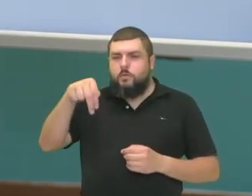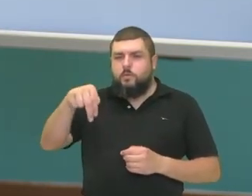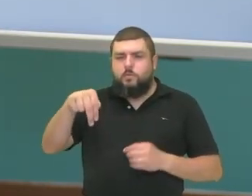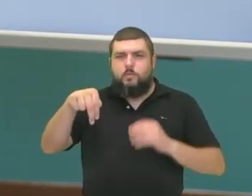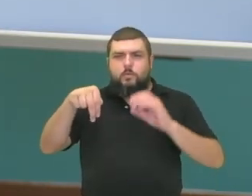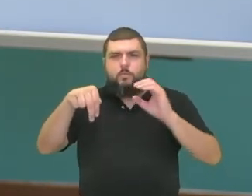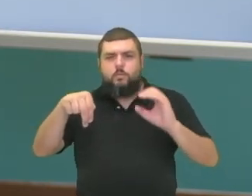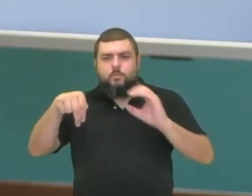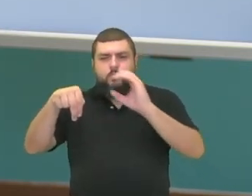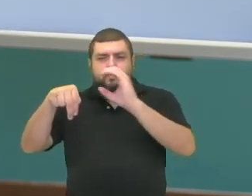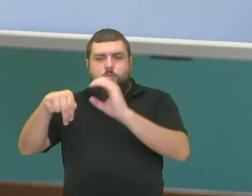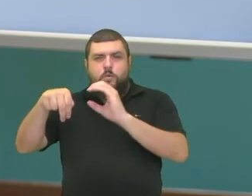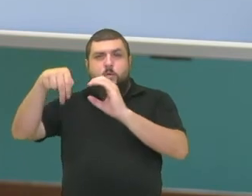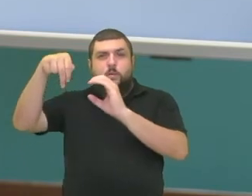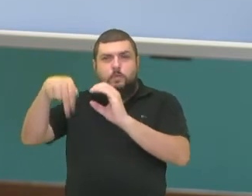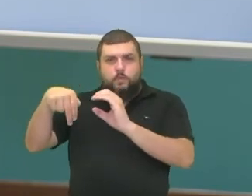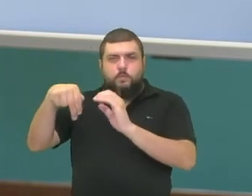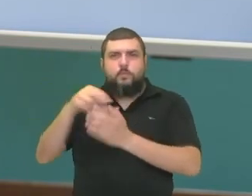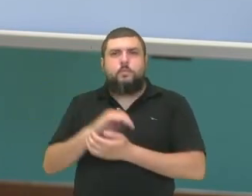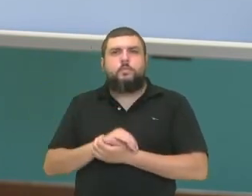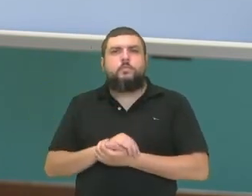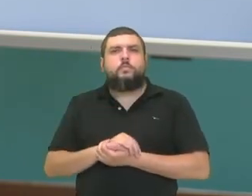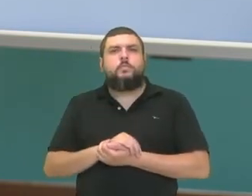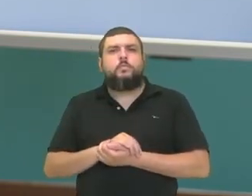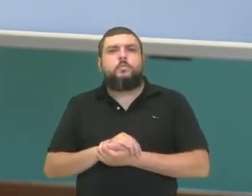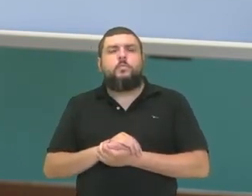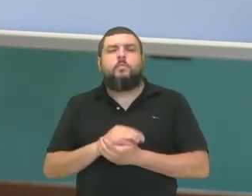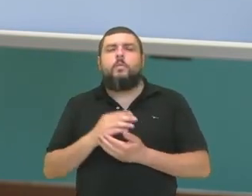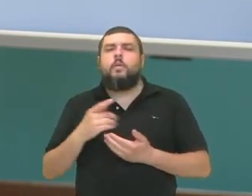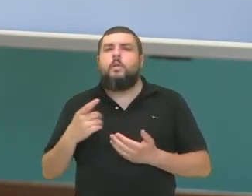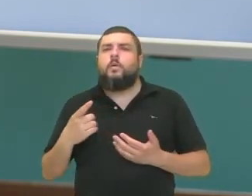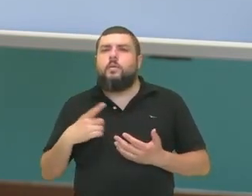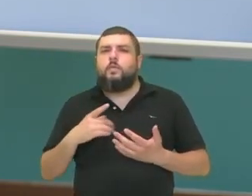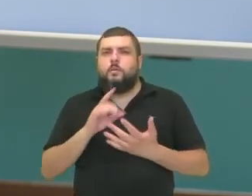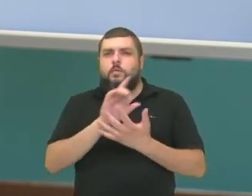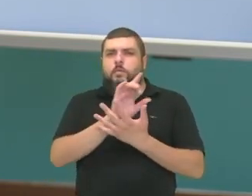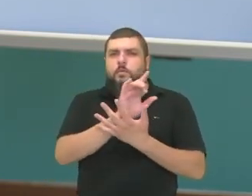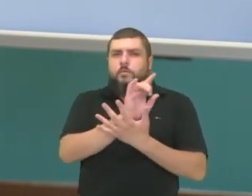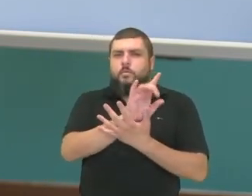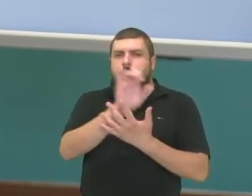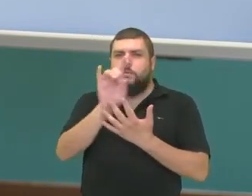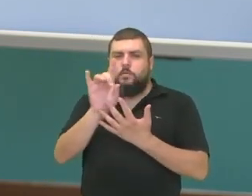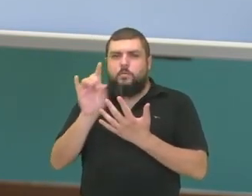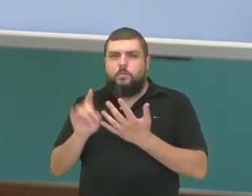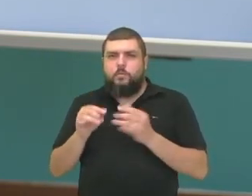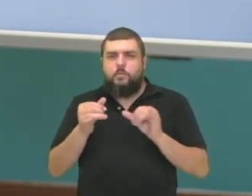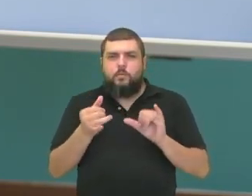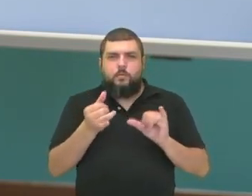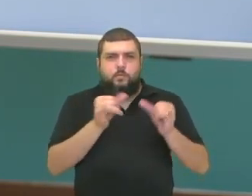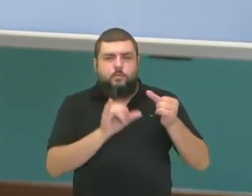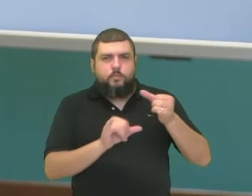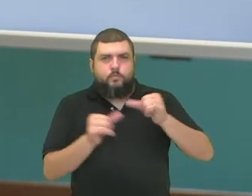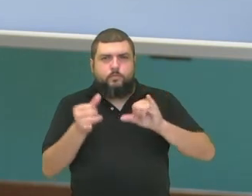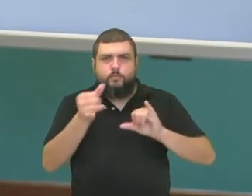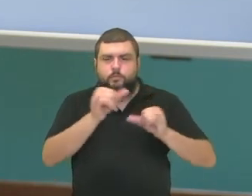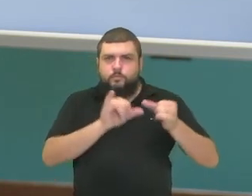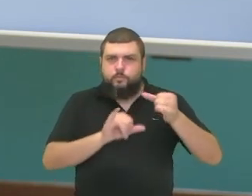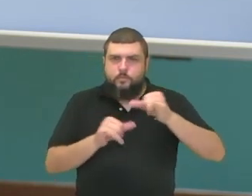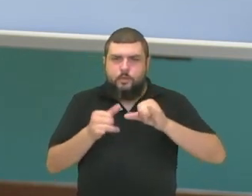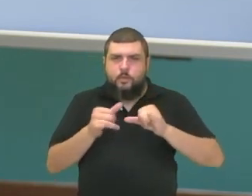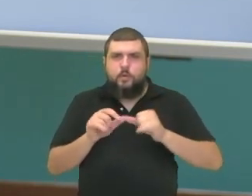carbono número 2. Então nós temos aqui duas substâncias químicas pertencentes à mesma função química, que